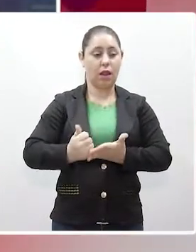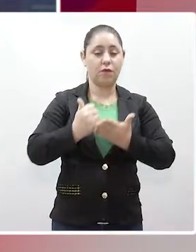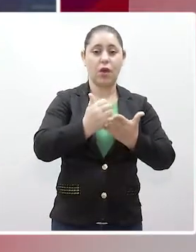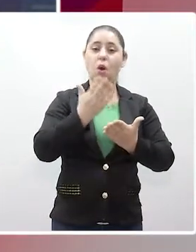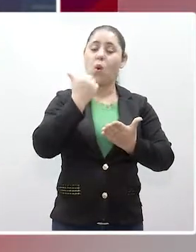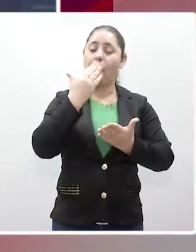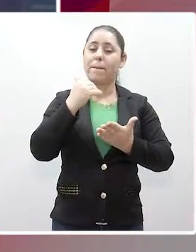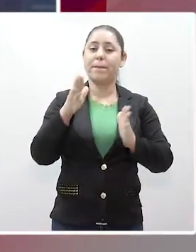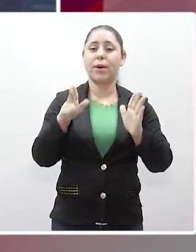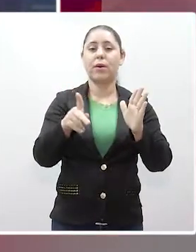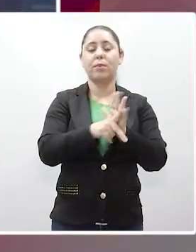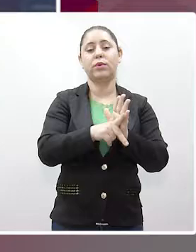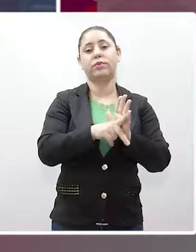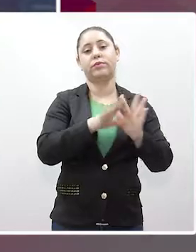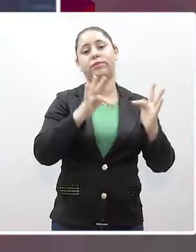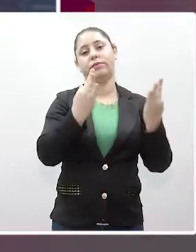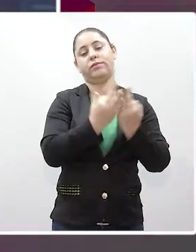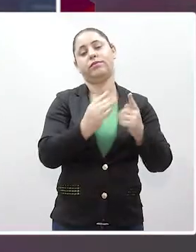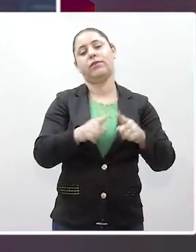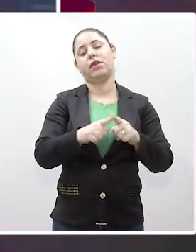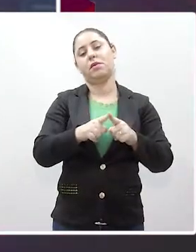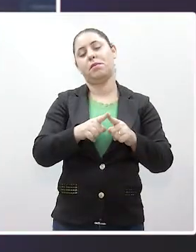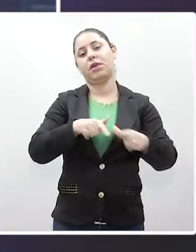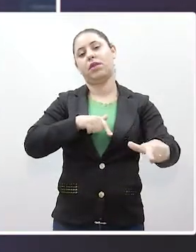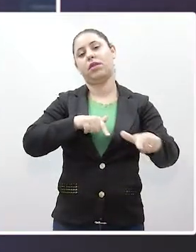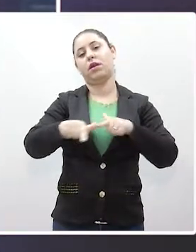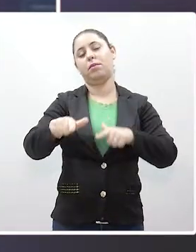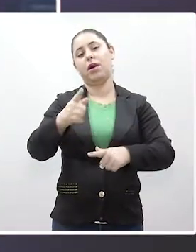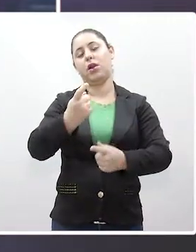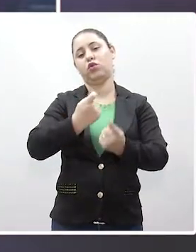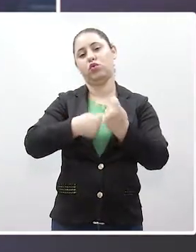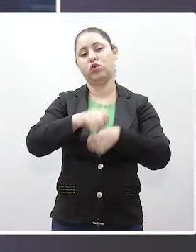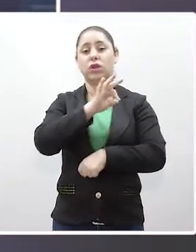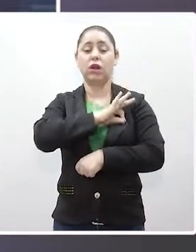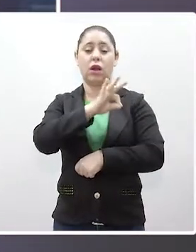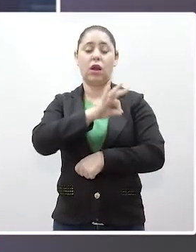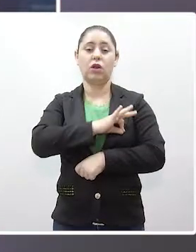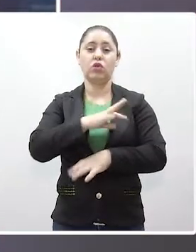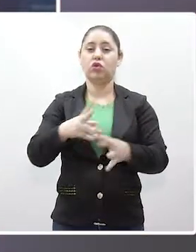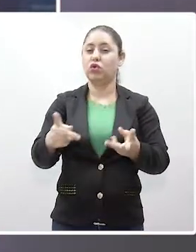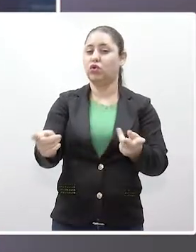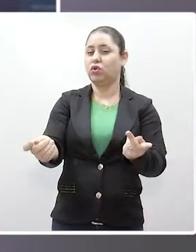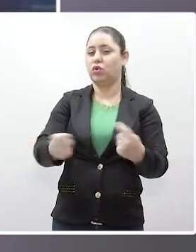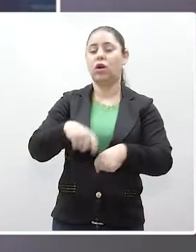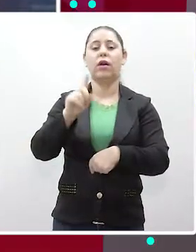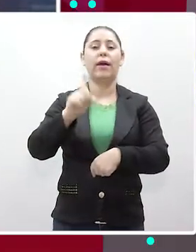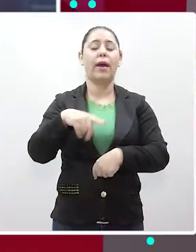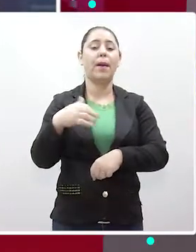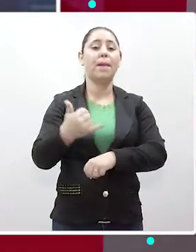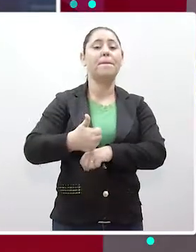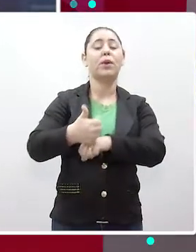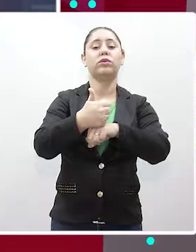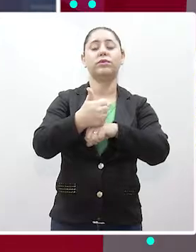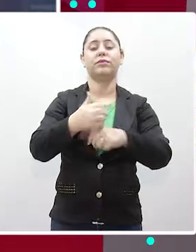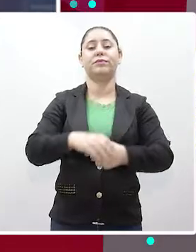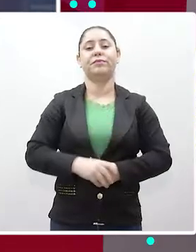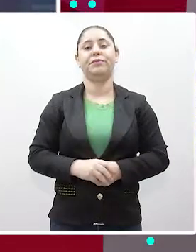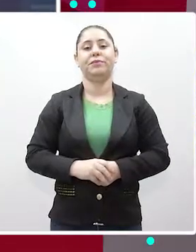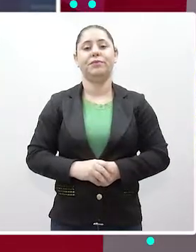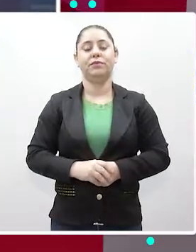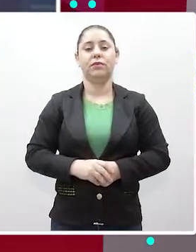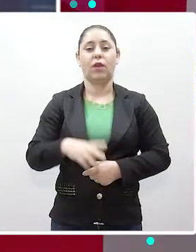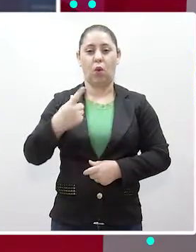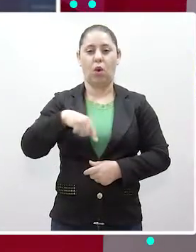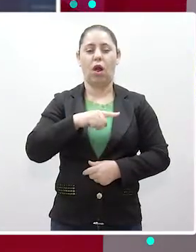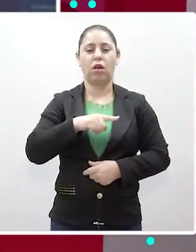sua família, e a geração de emprego e renda de qualidade é o principal passo. E isso a gente